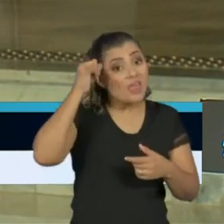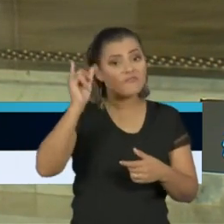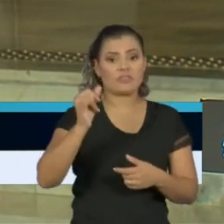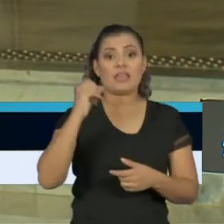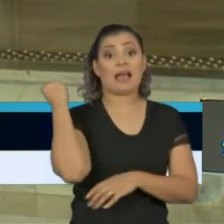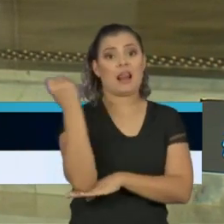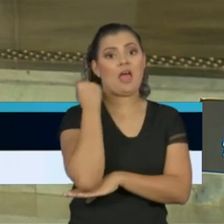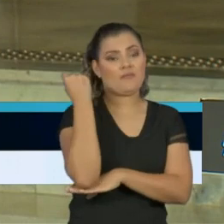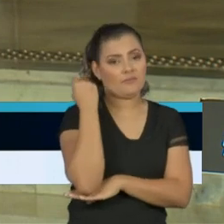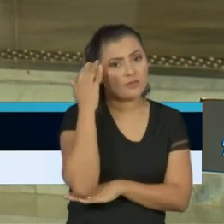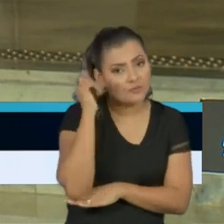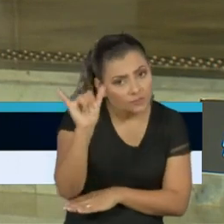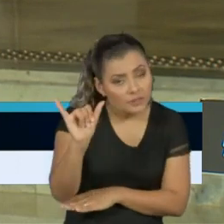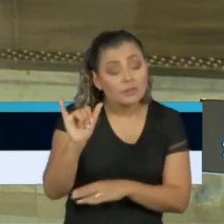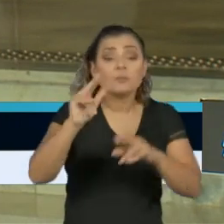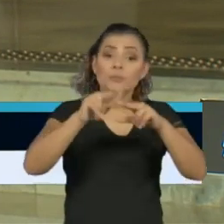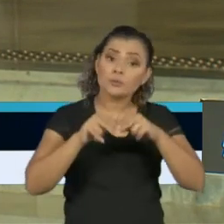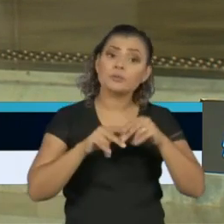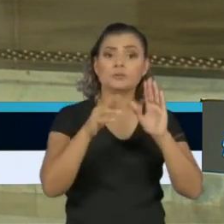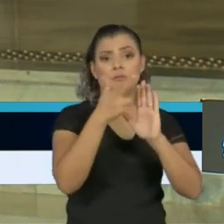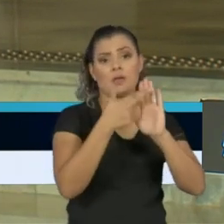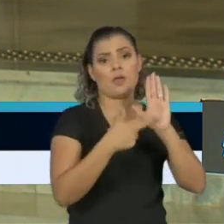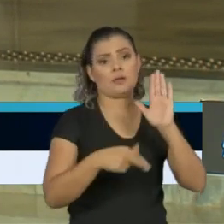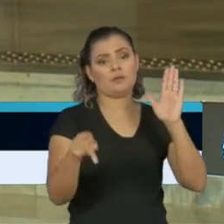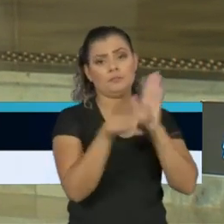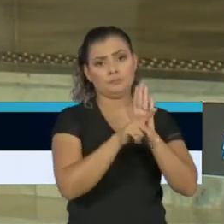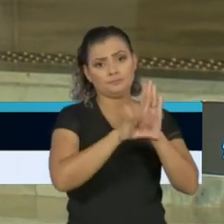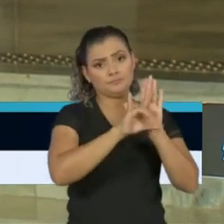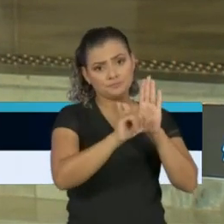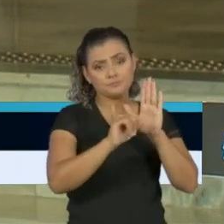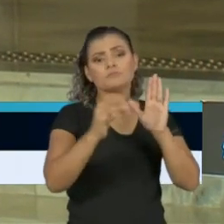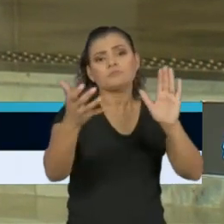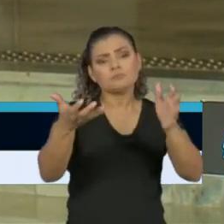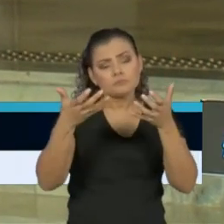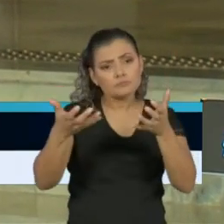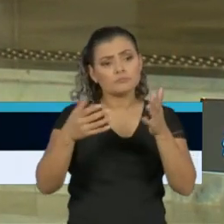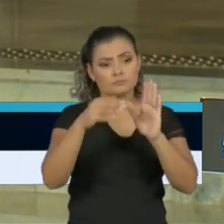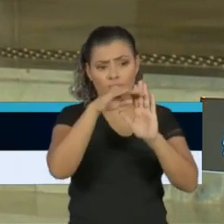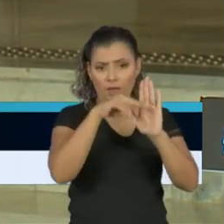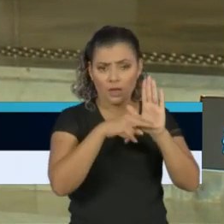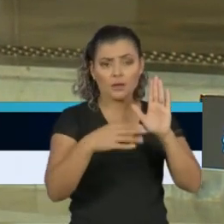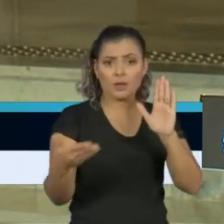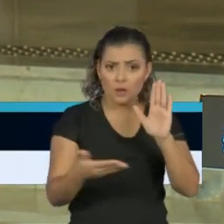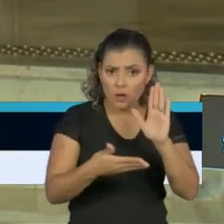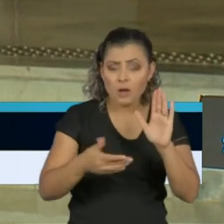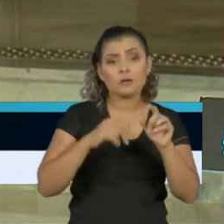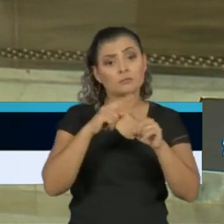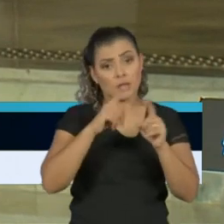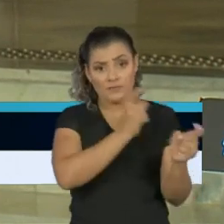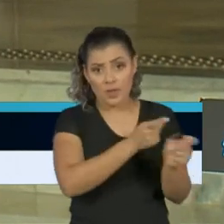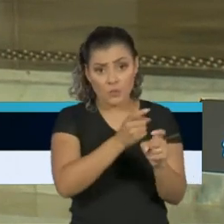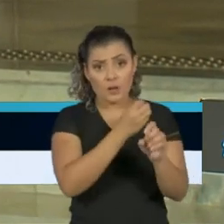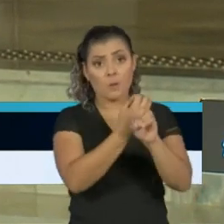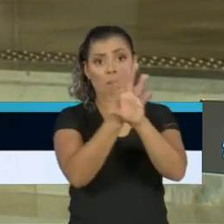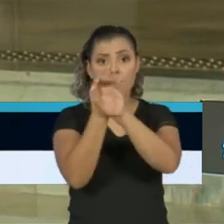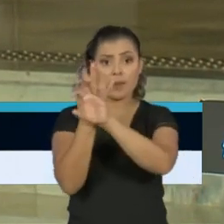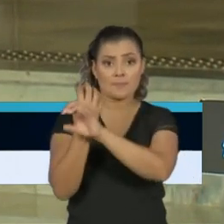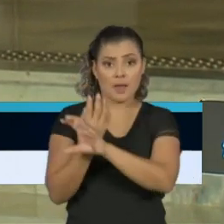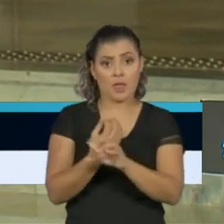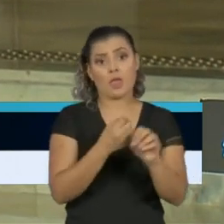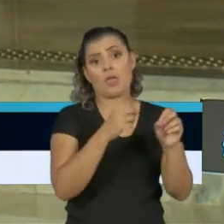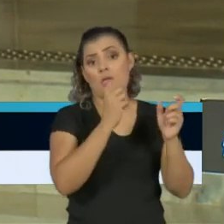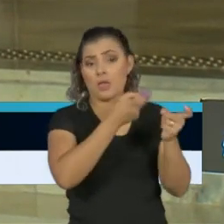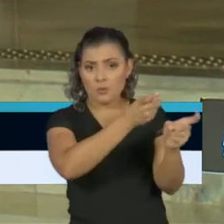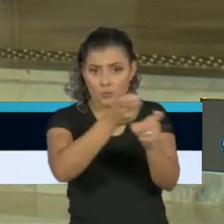dentro das leis que regem a saúde desse país. Quero acrescentar que nesta reunião à distância estava